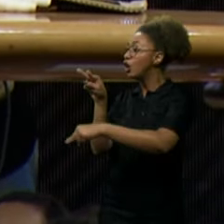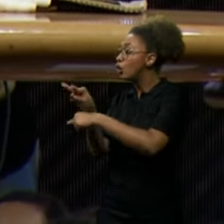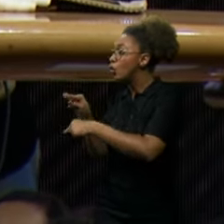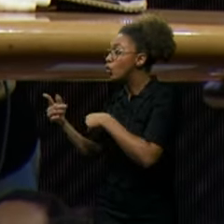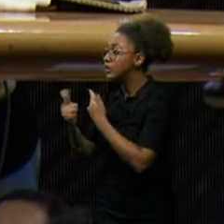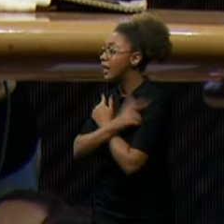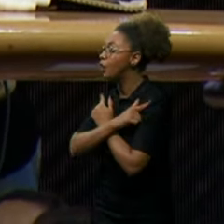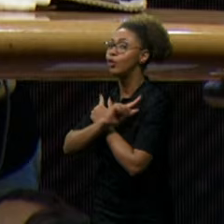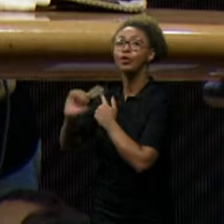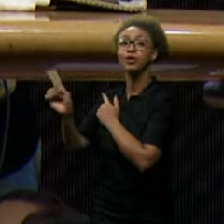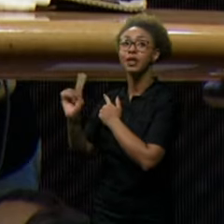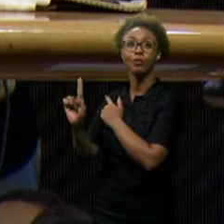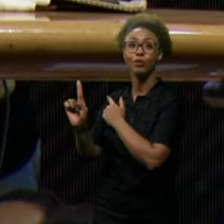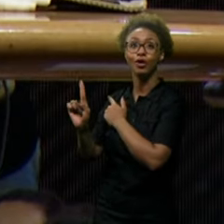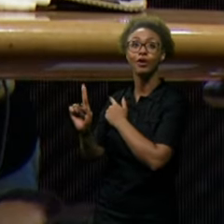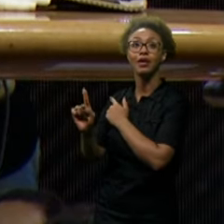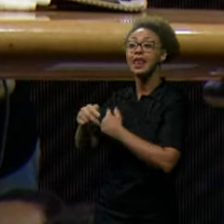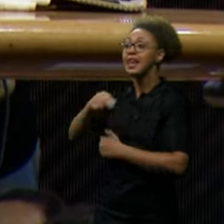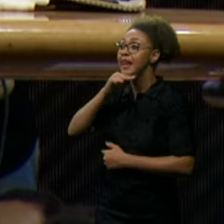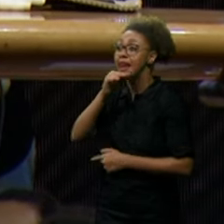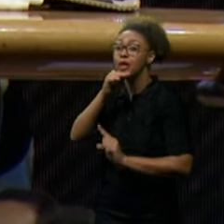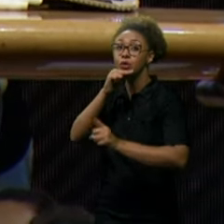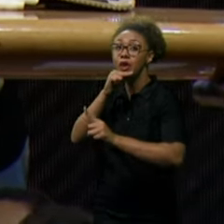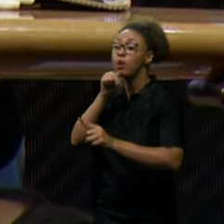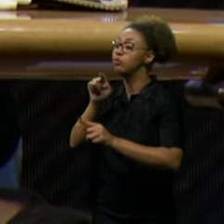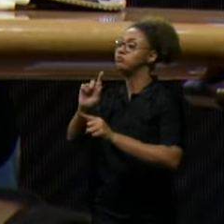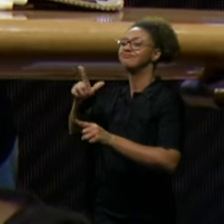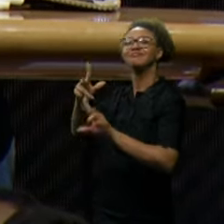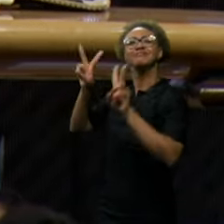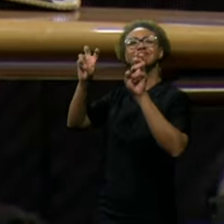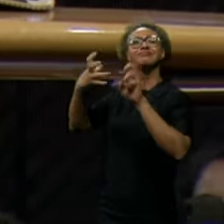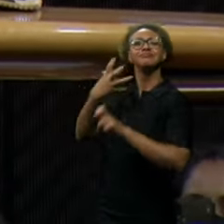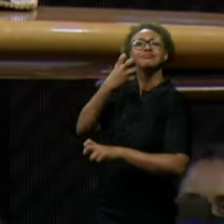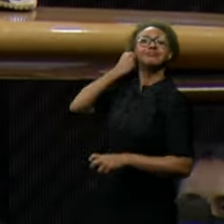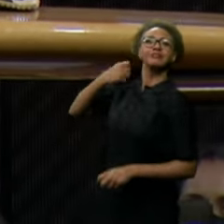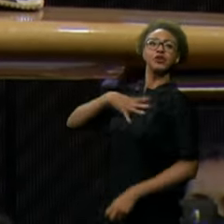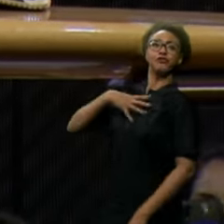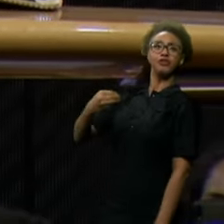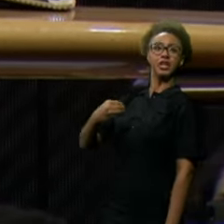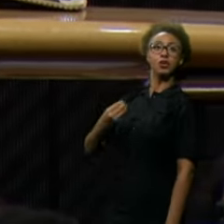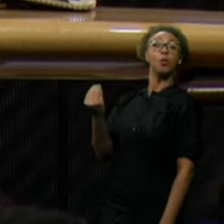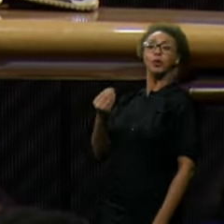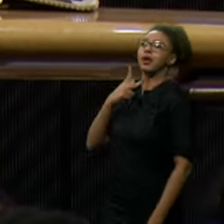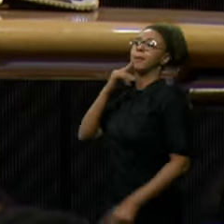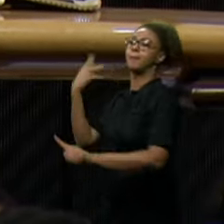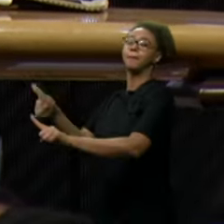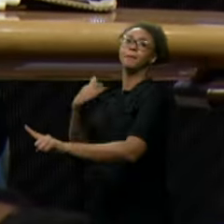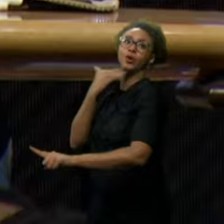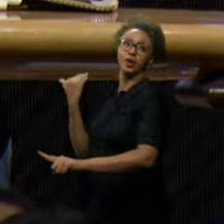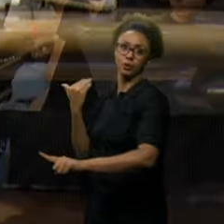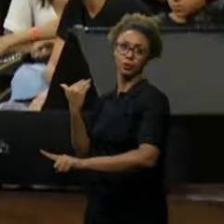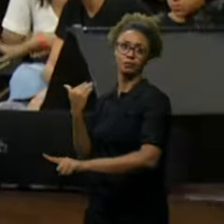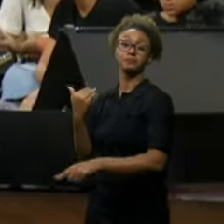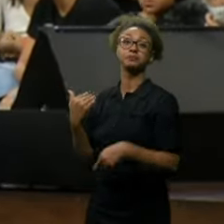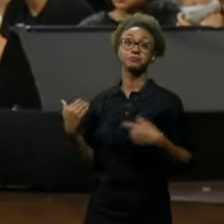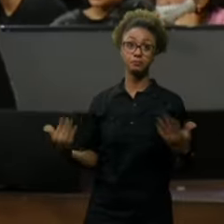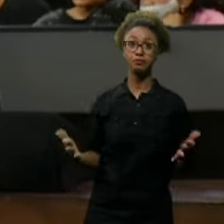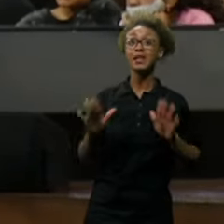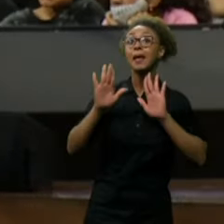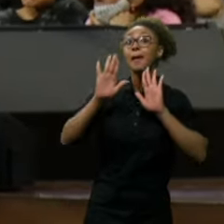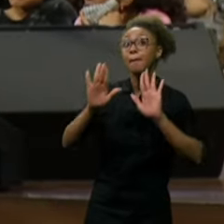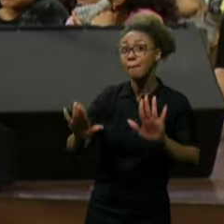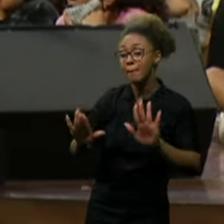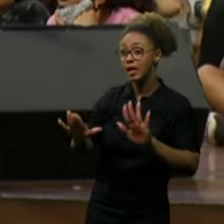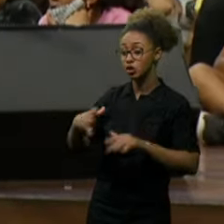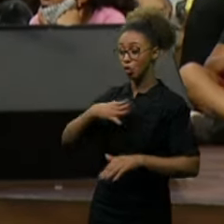ló como se fosse Neto mas vai dar continuidade cuidando de ló como se fosse o seu por causa da ausência do seu pai a dor da morte